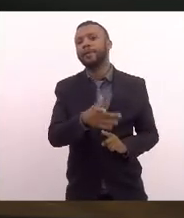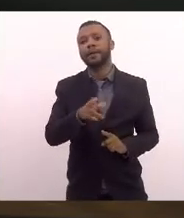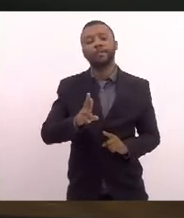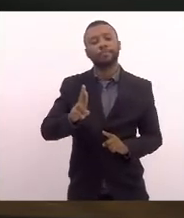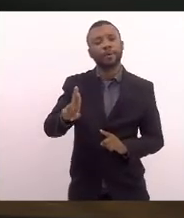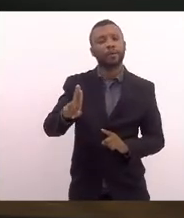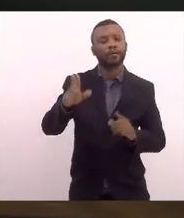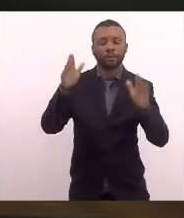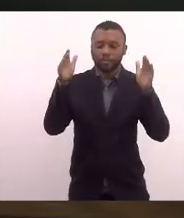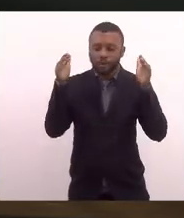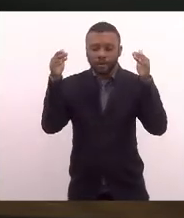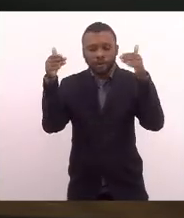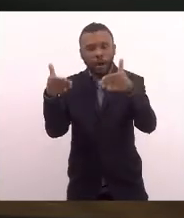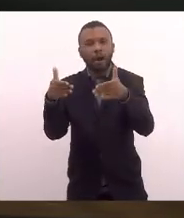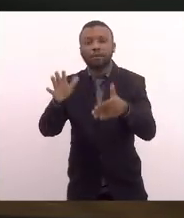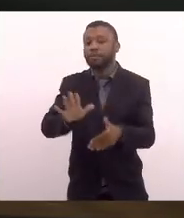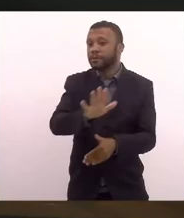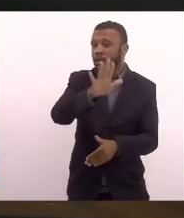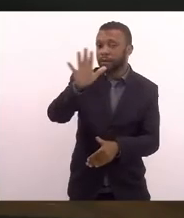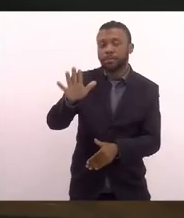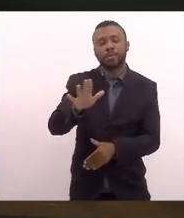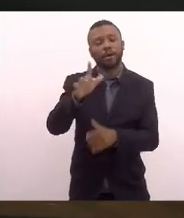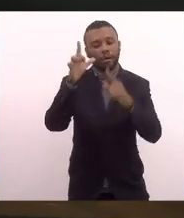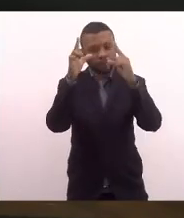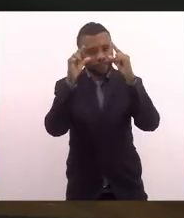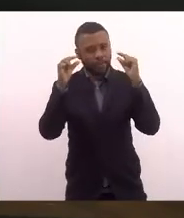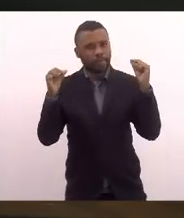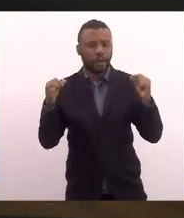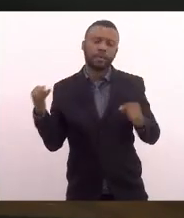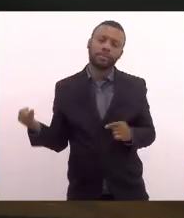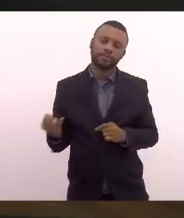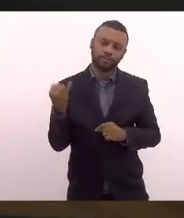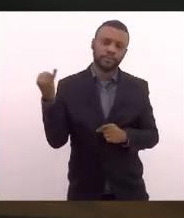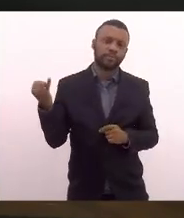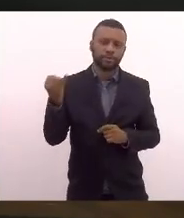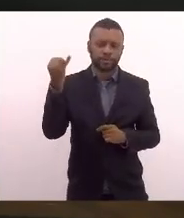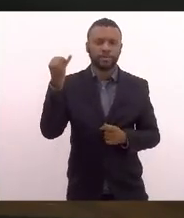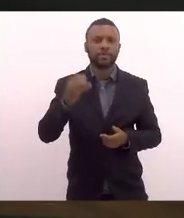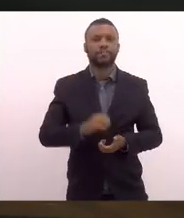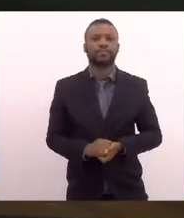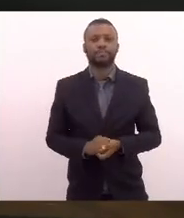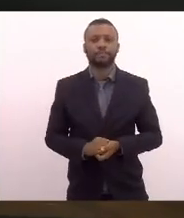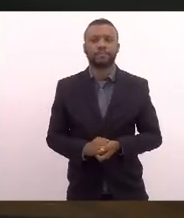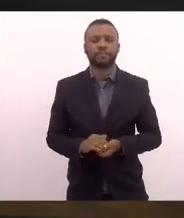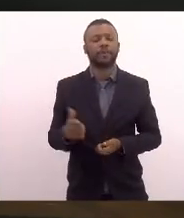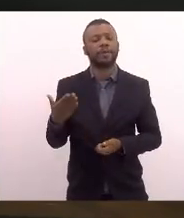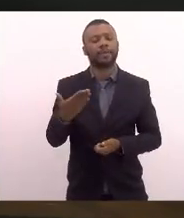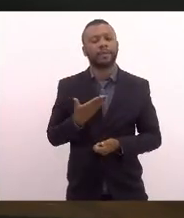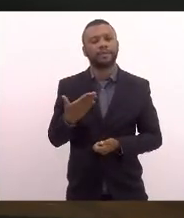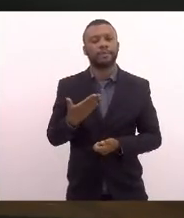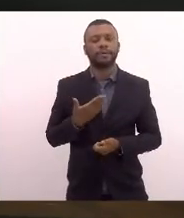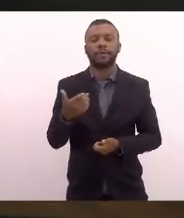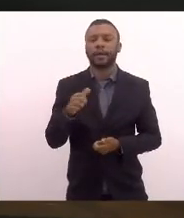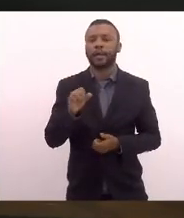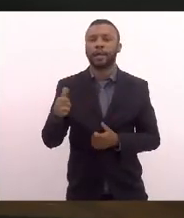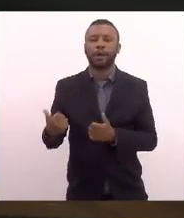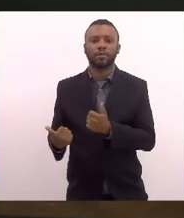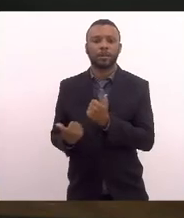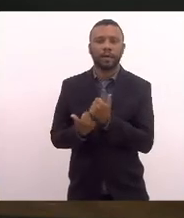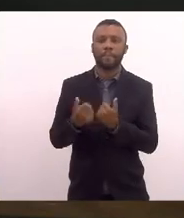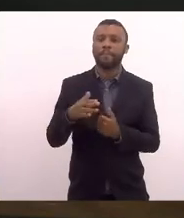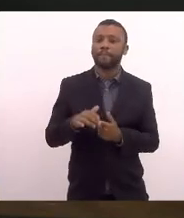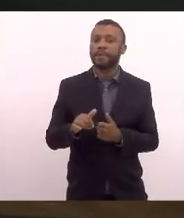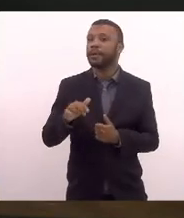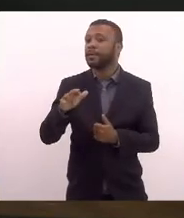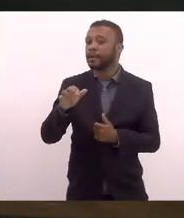de Enfermagem, tem sido muito importante. A nossa querida auxiliar, Miriam Lopes, eu